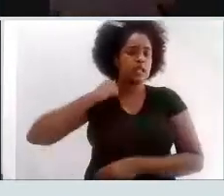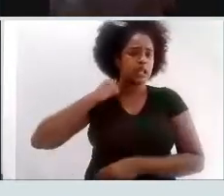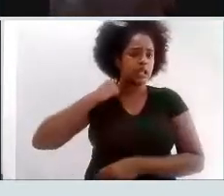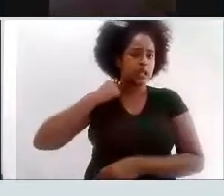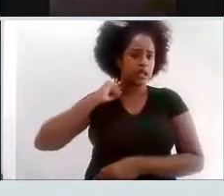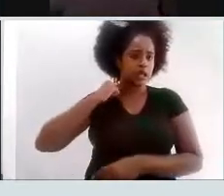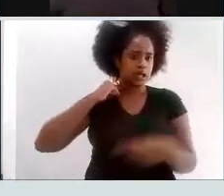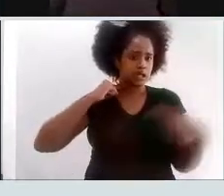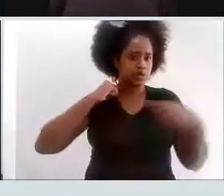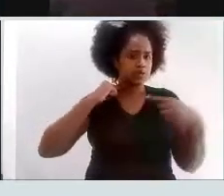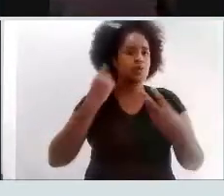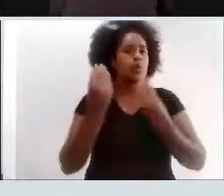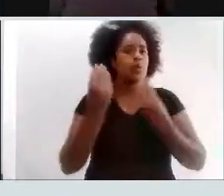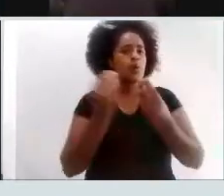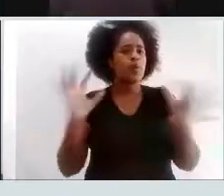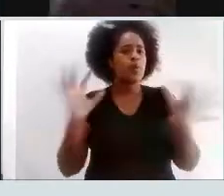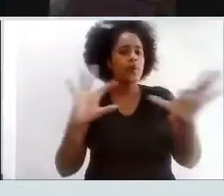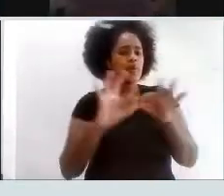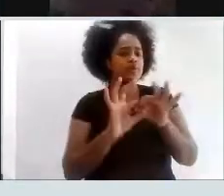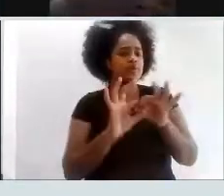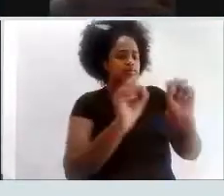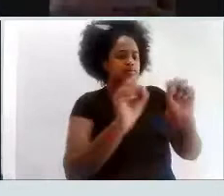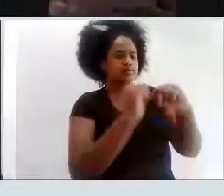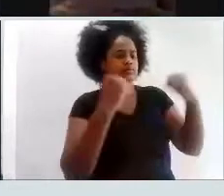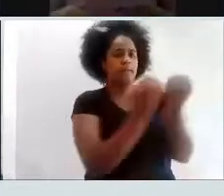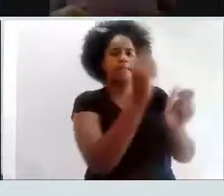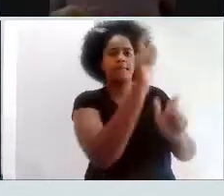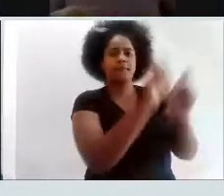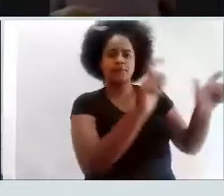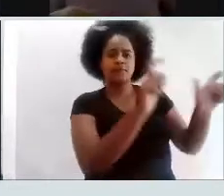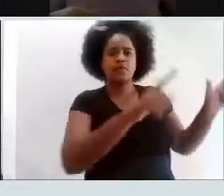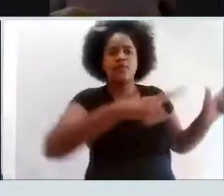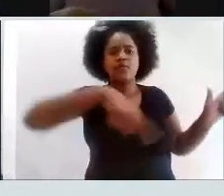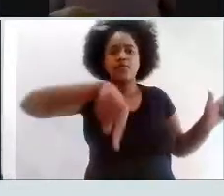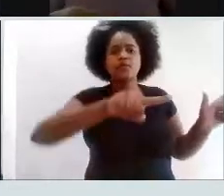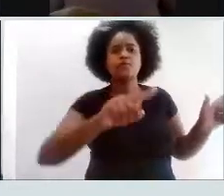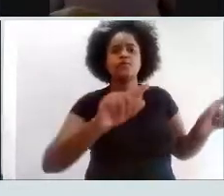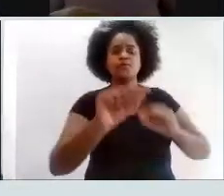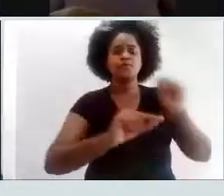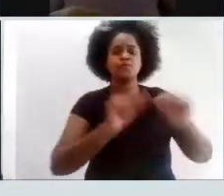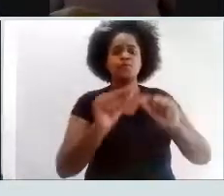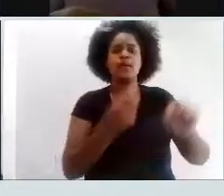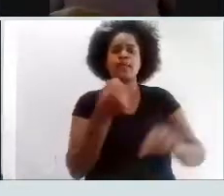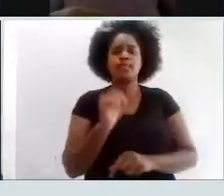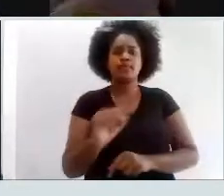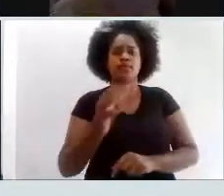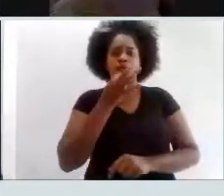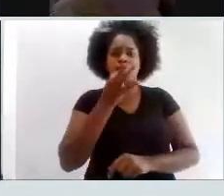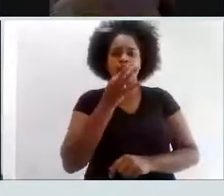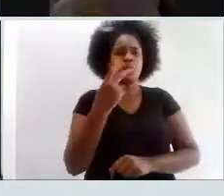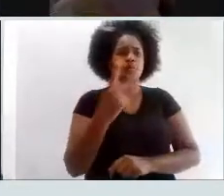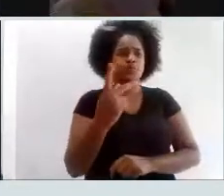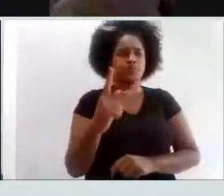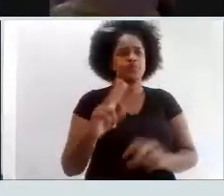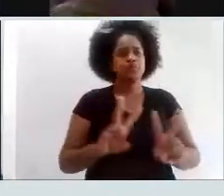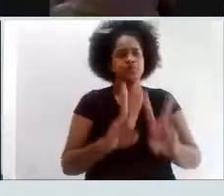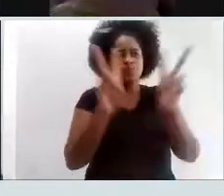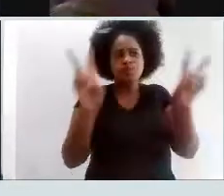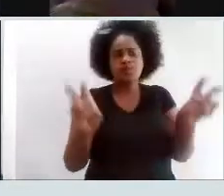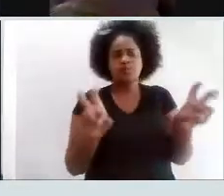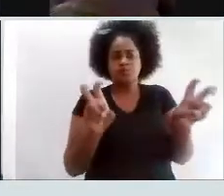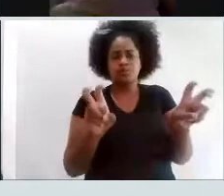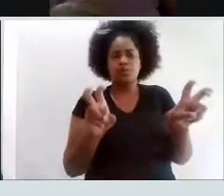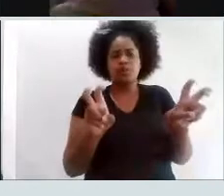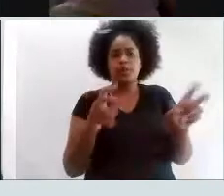criar um ponto de vista, tentem defender algo que vocês acreditem, né? em relação a isso,